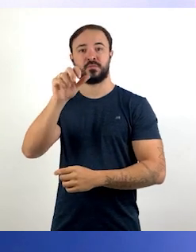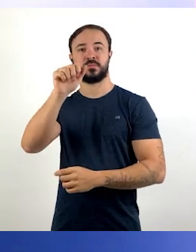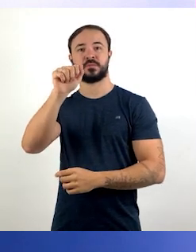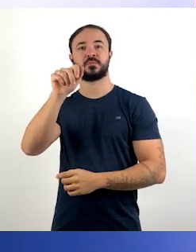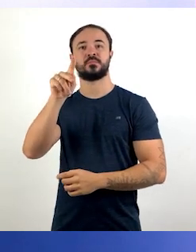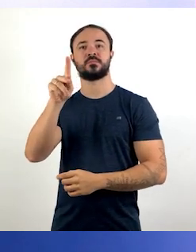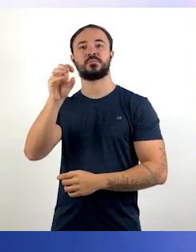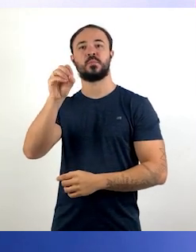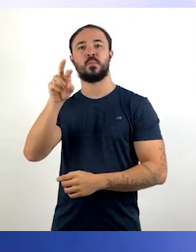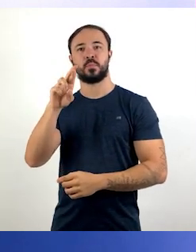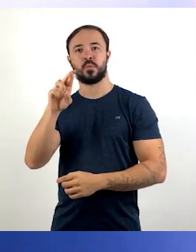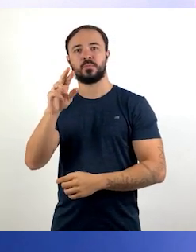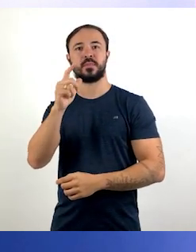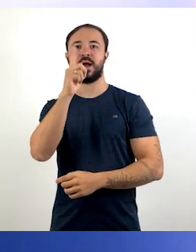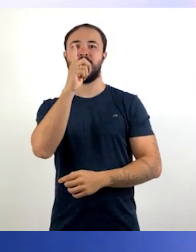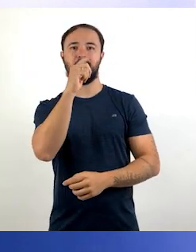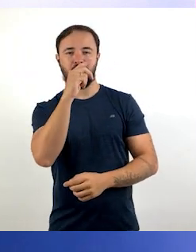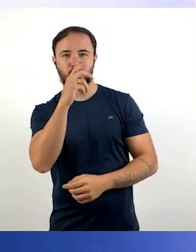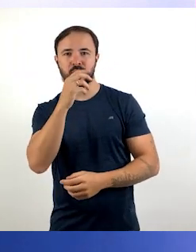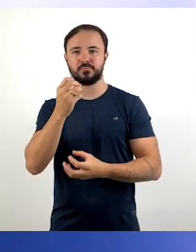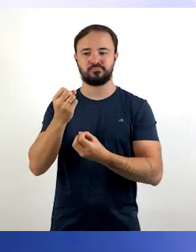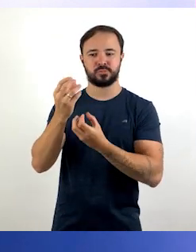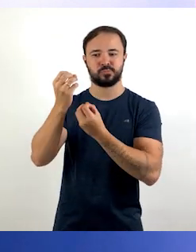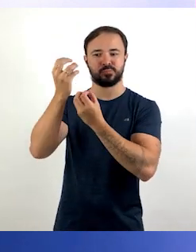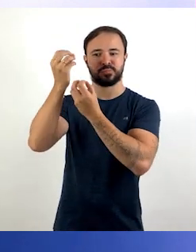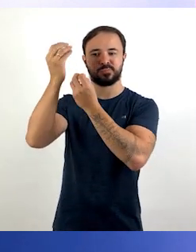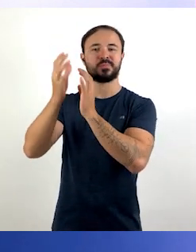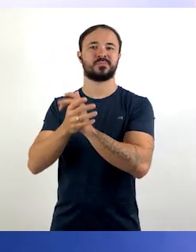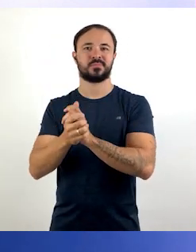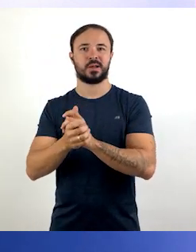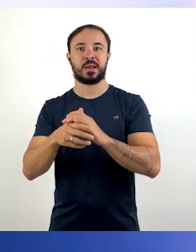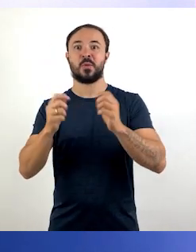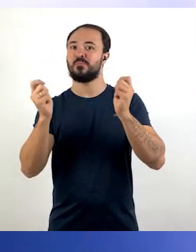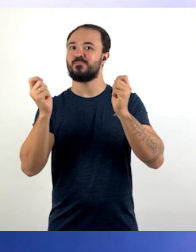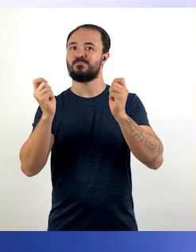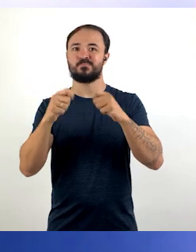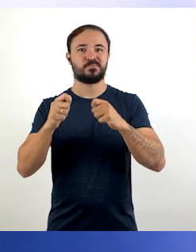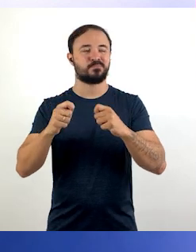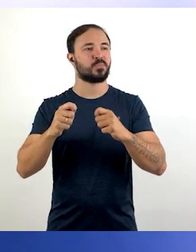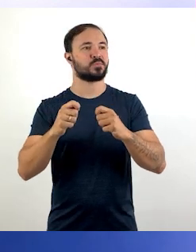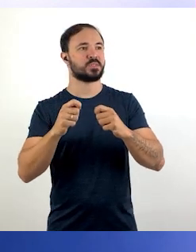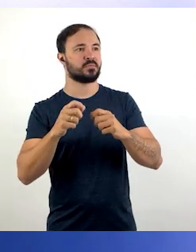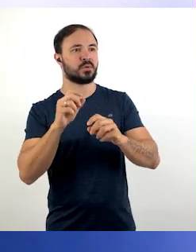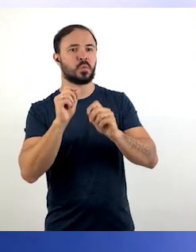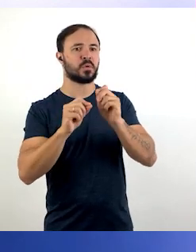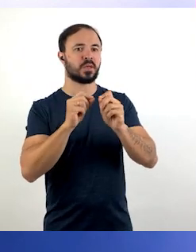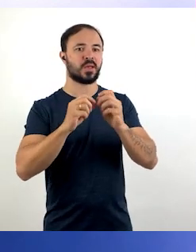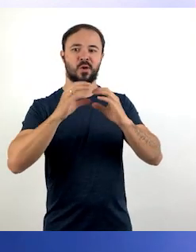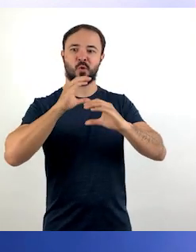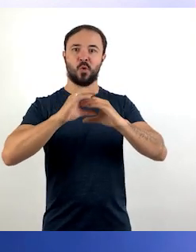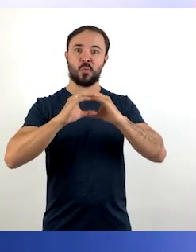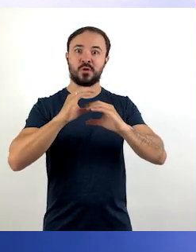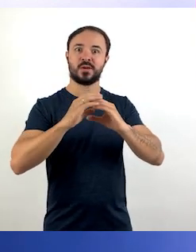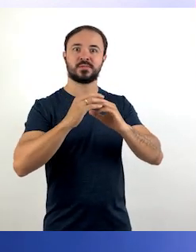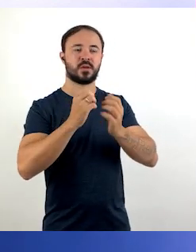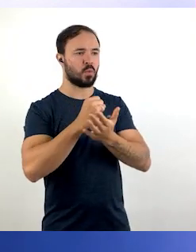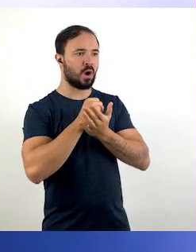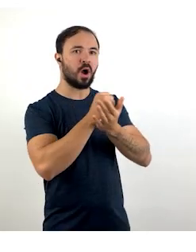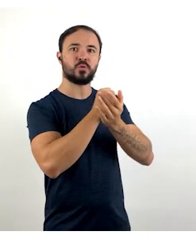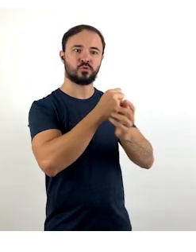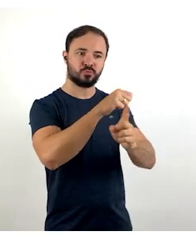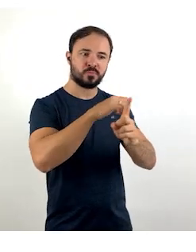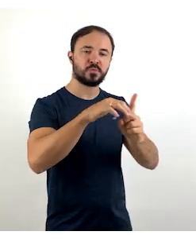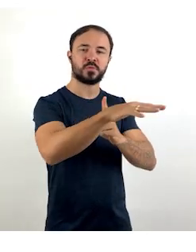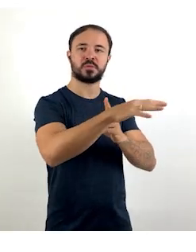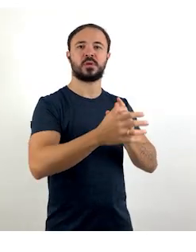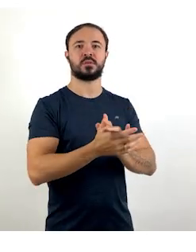vapor foi um dos principais motivos para a sociedade aumentar os meios de comunicação e principalmente de transporte.